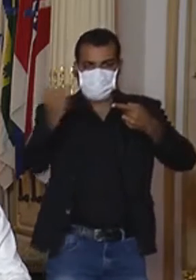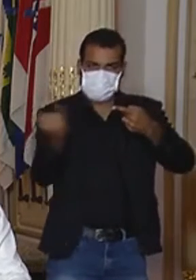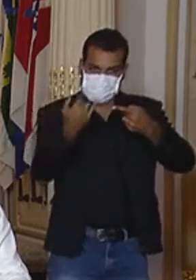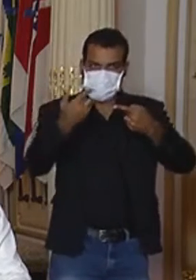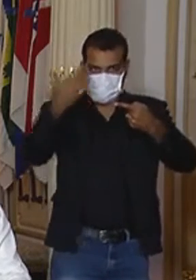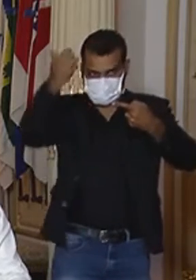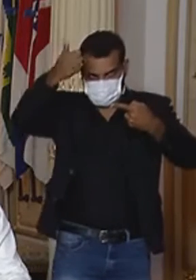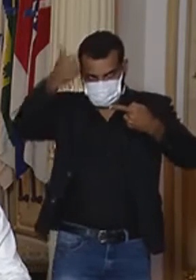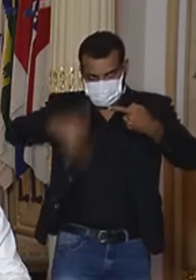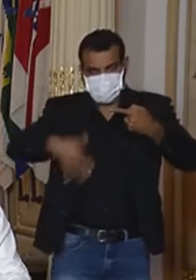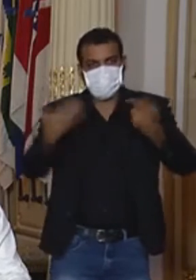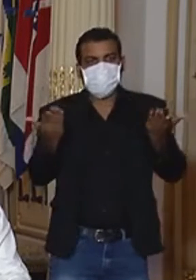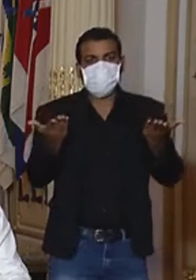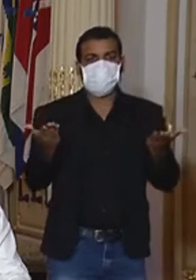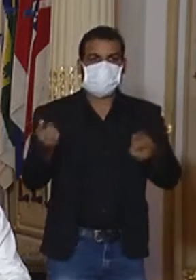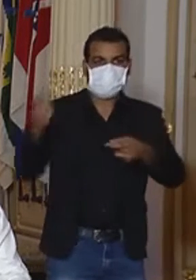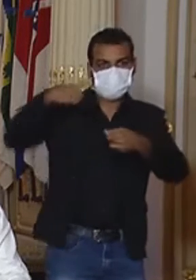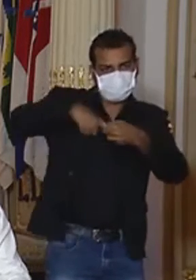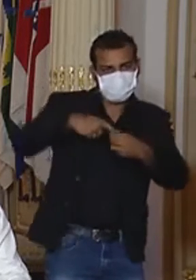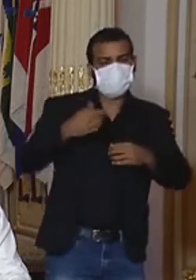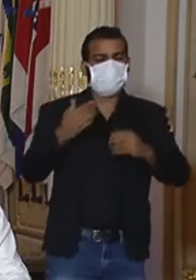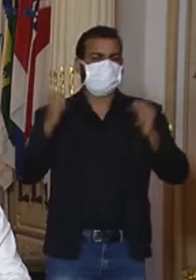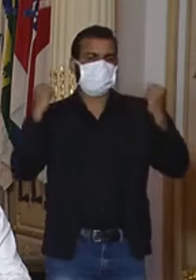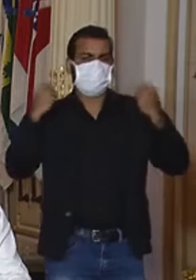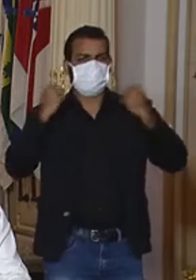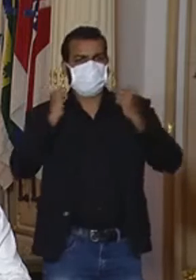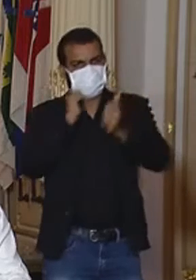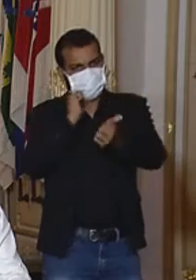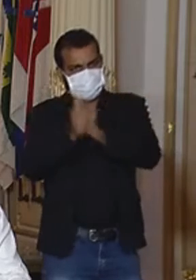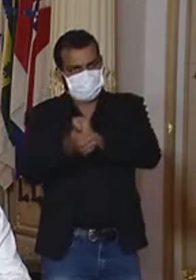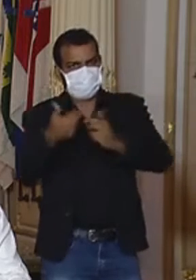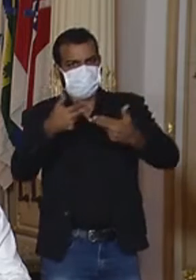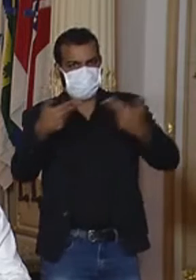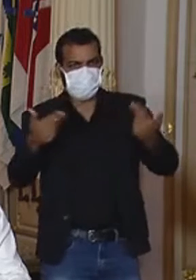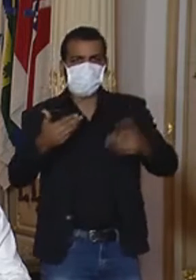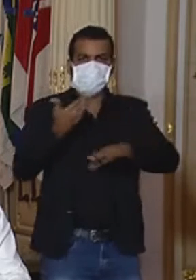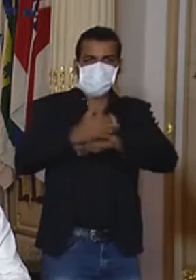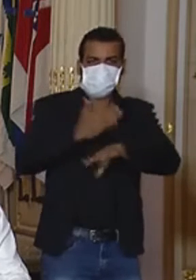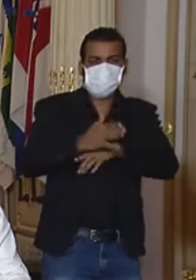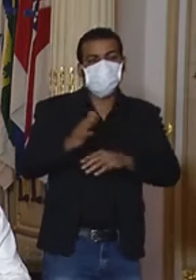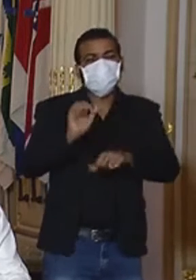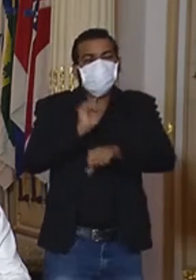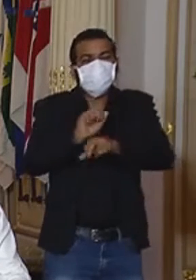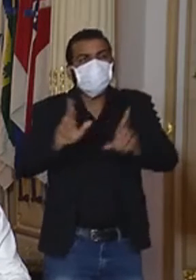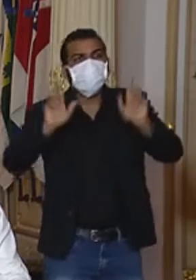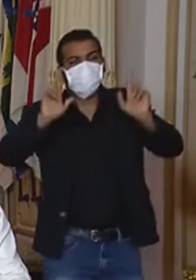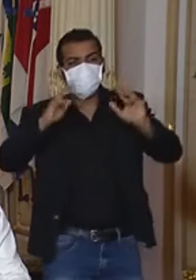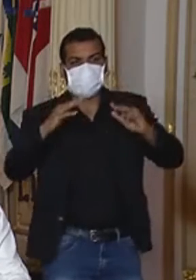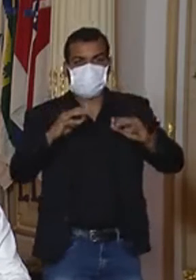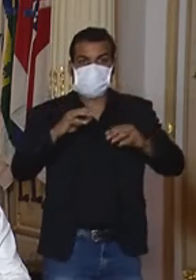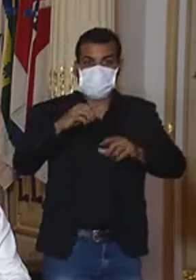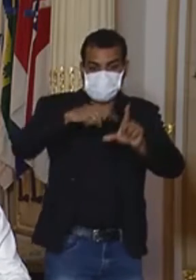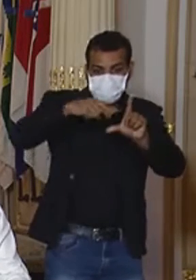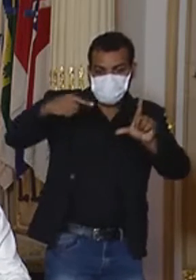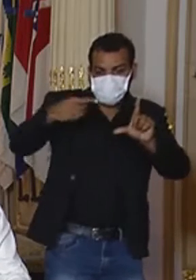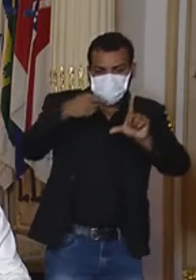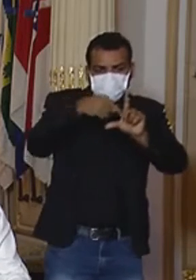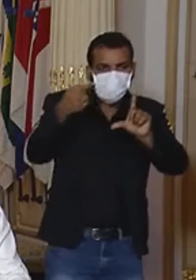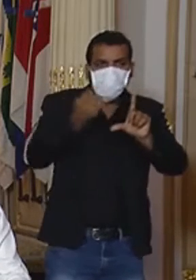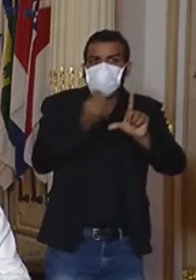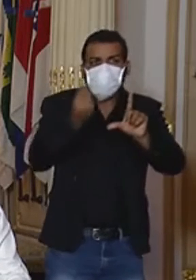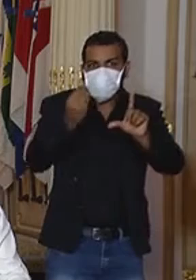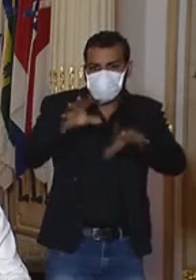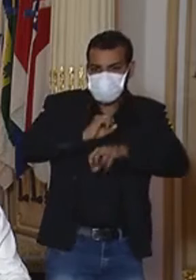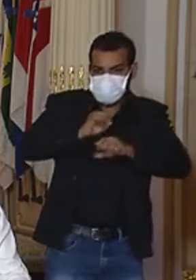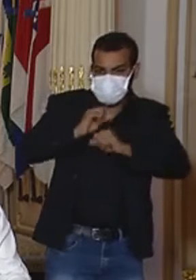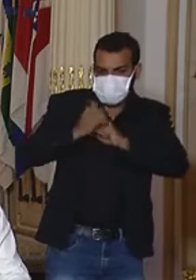importante não é pra gente retomar a prática das atividades esportivas a gente espera com a melhoria dos números a continuidade da maioria